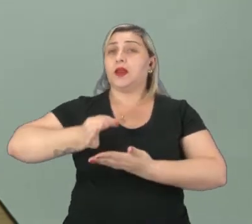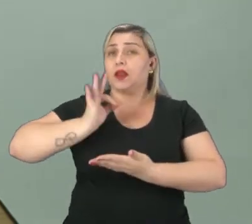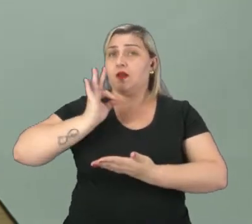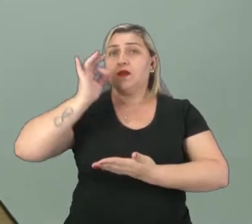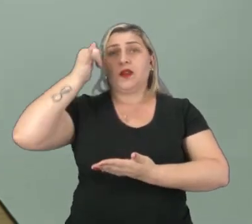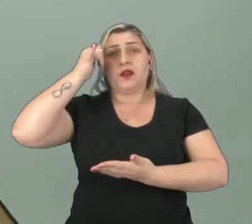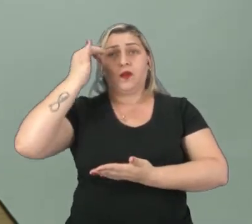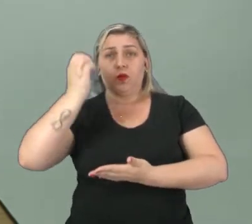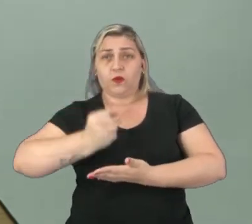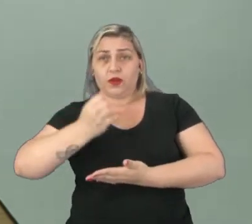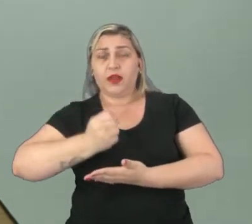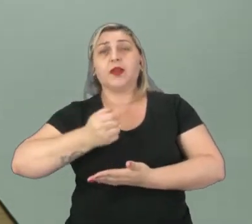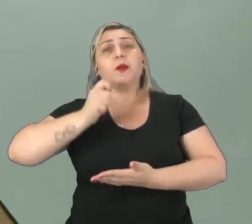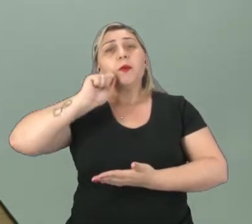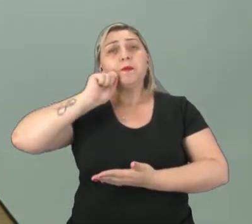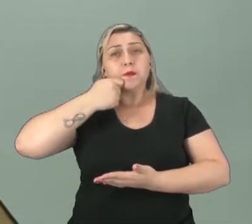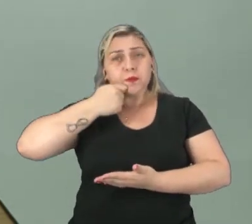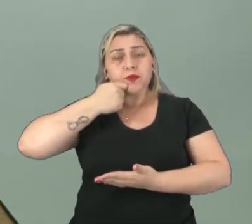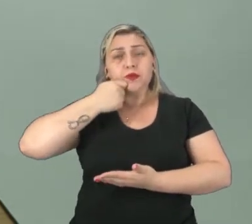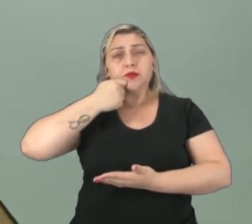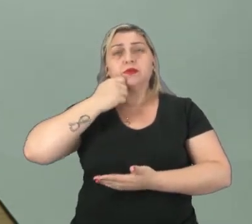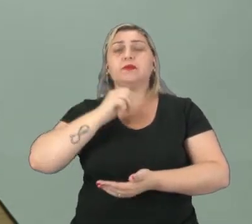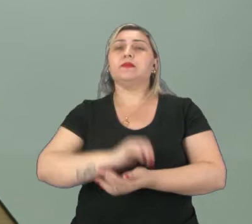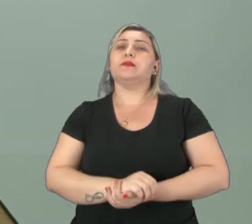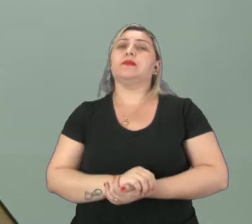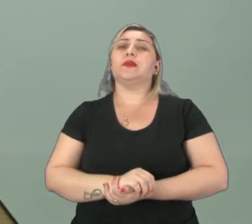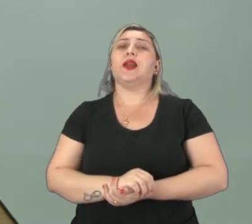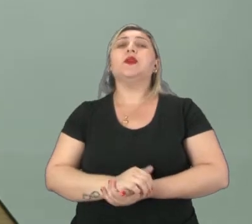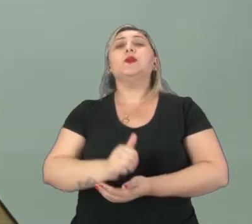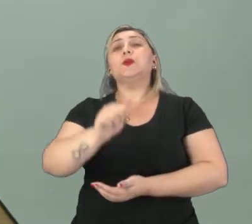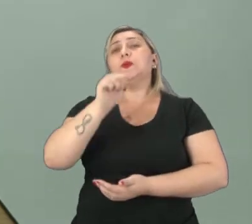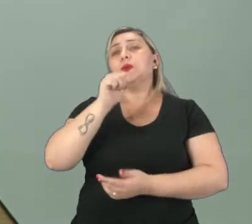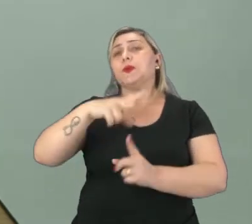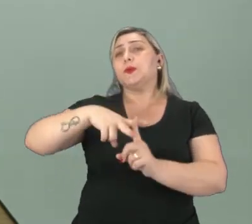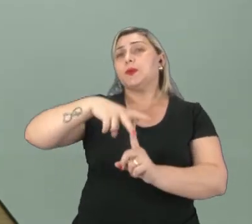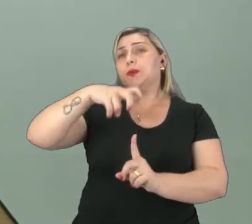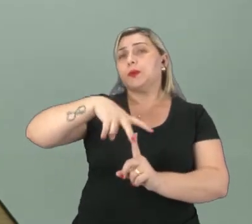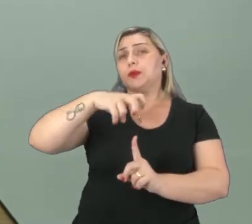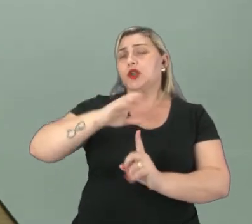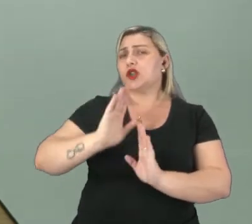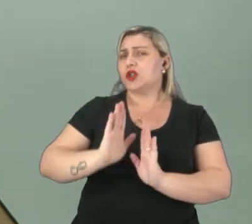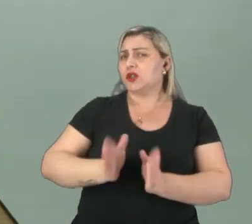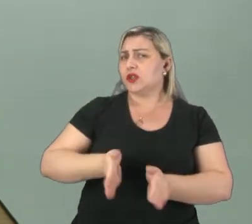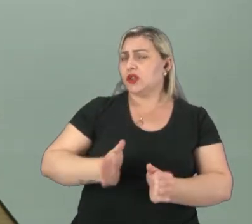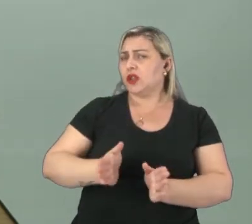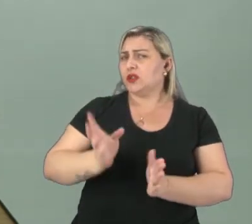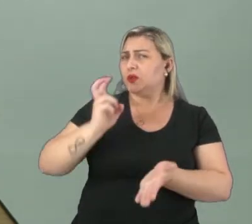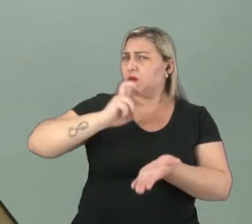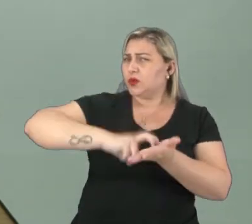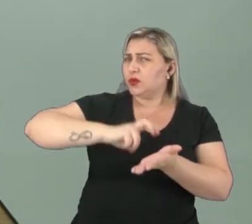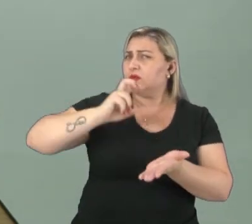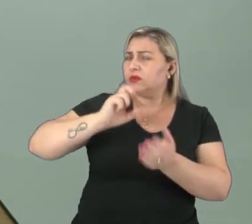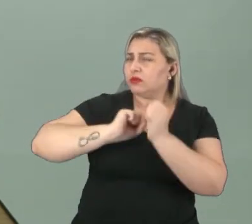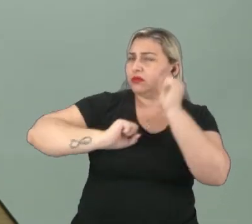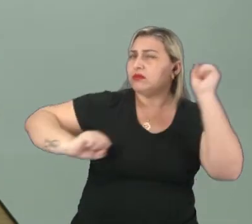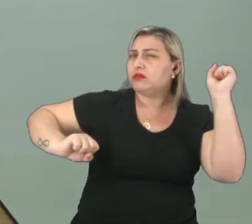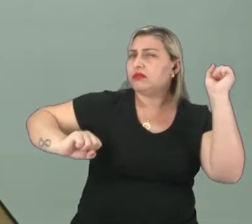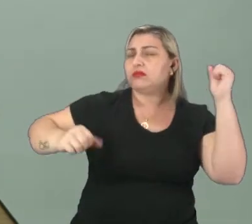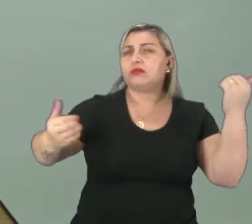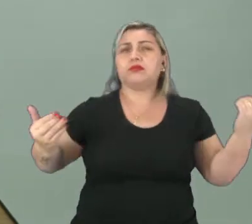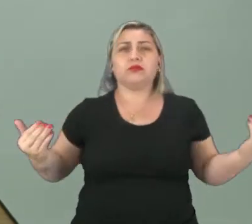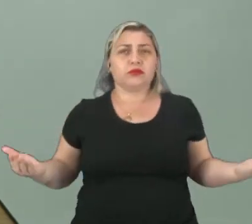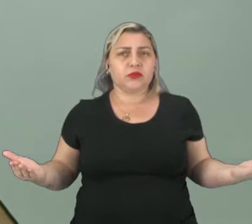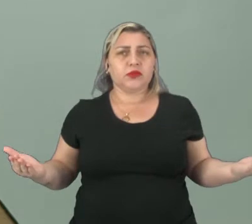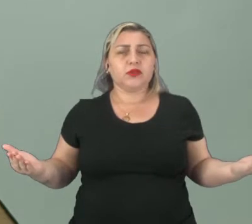com leite e um pãozinho, né? No caso dele, ele estava tomando refrigerante. Já pensou tomar refrigerante ao acordar?